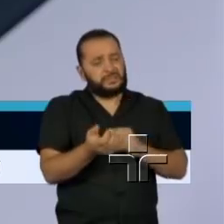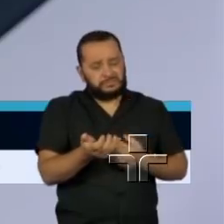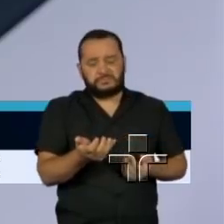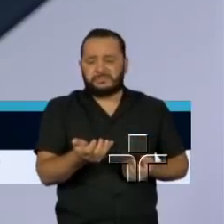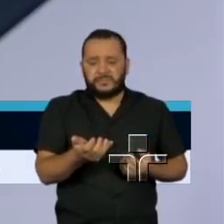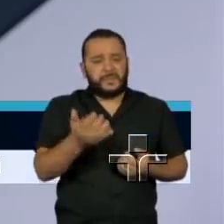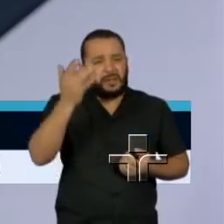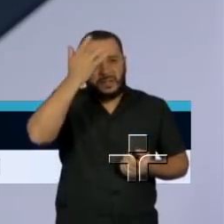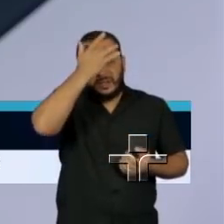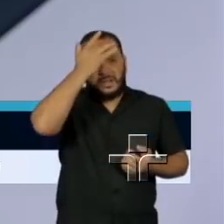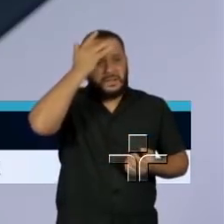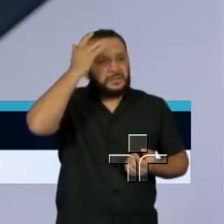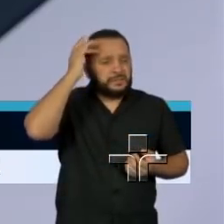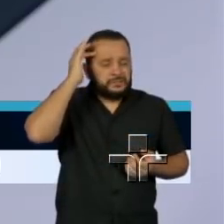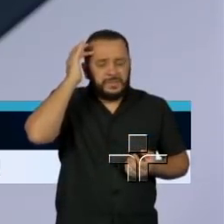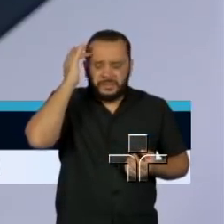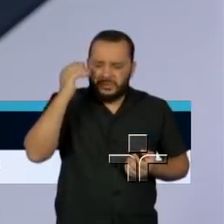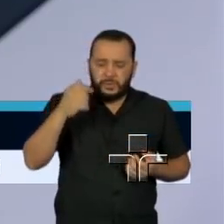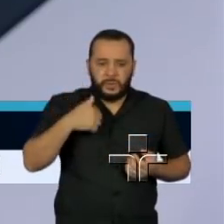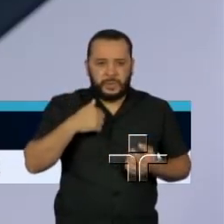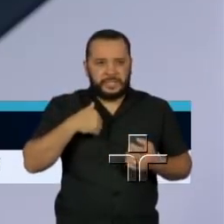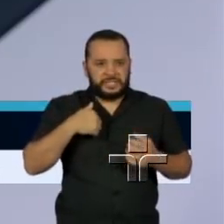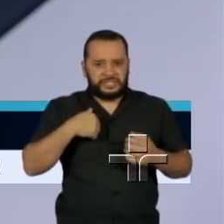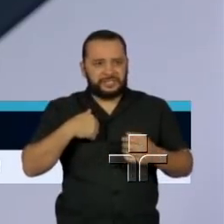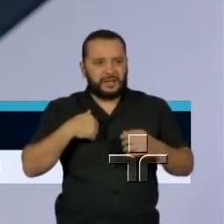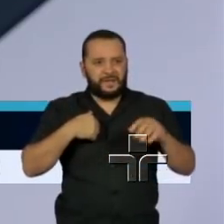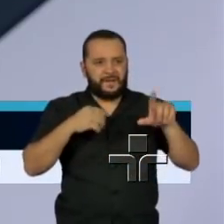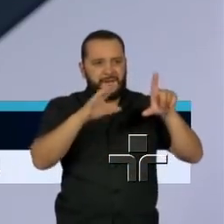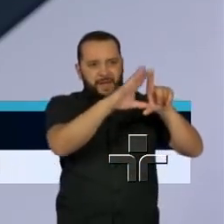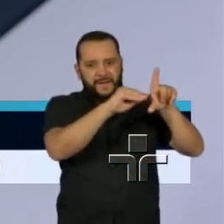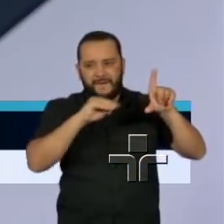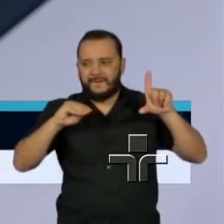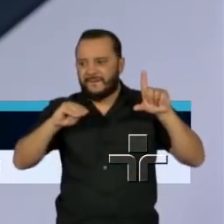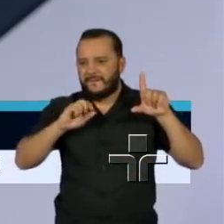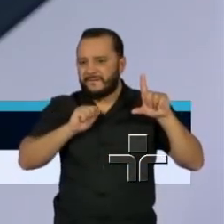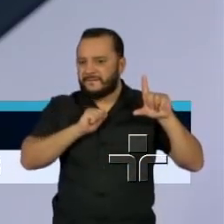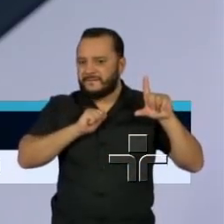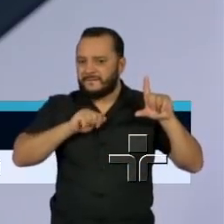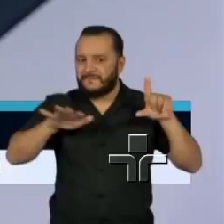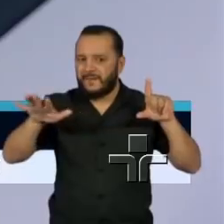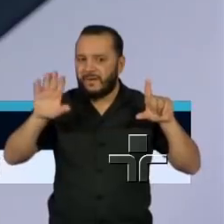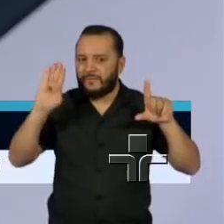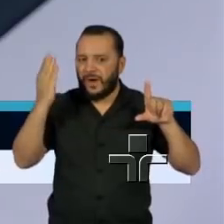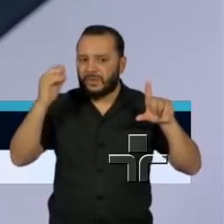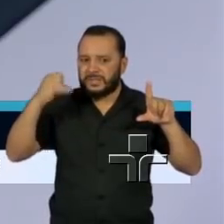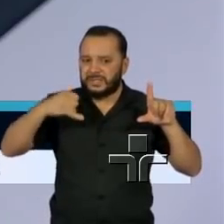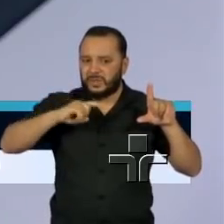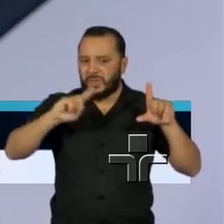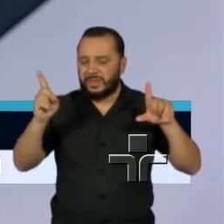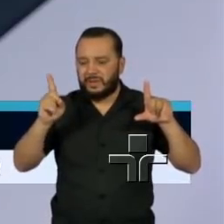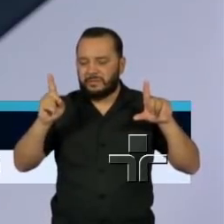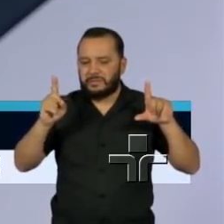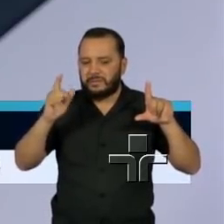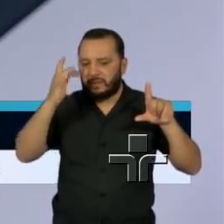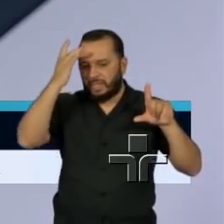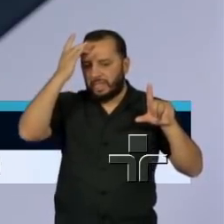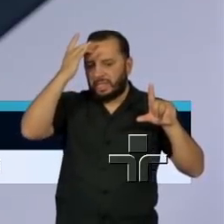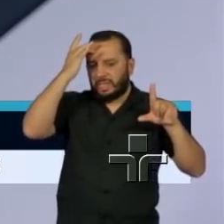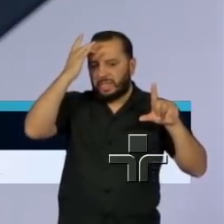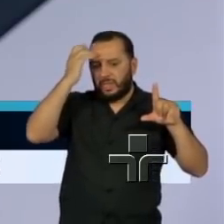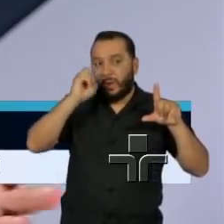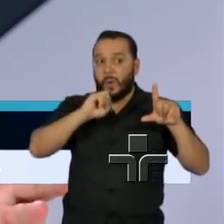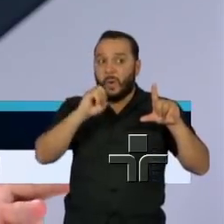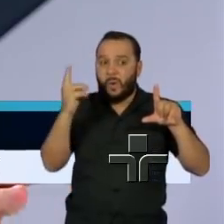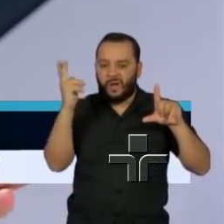que as pessoas ficassem intimidadas em encaminhar notícias falsas, né? algo que a pessoa vê uma notícia e